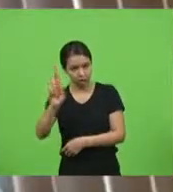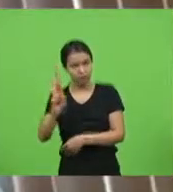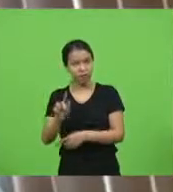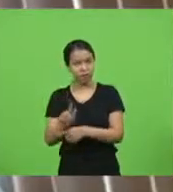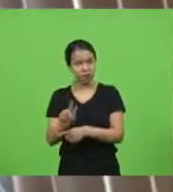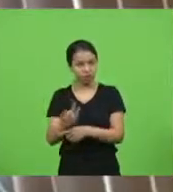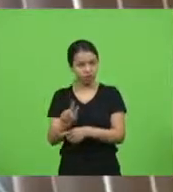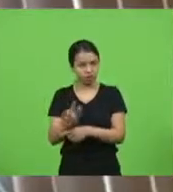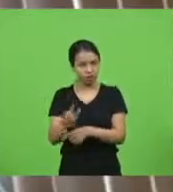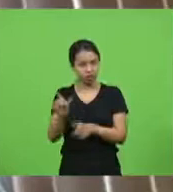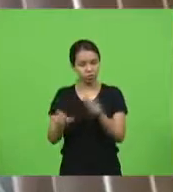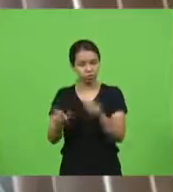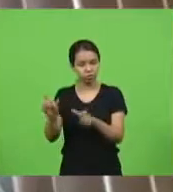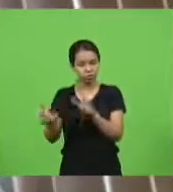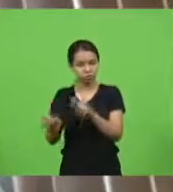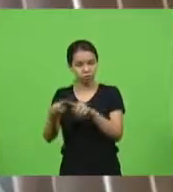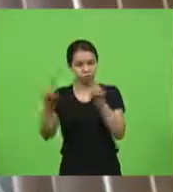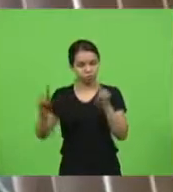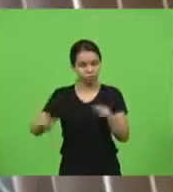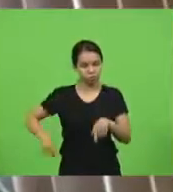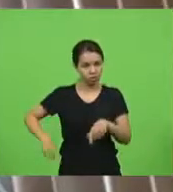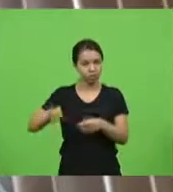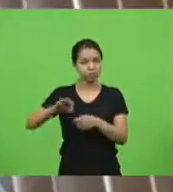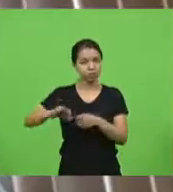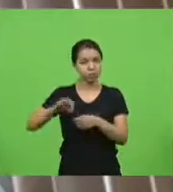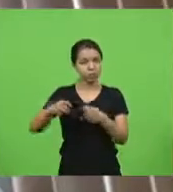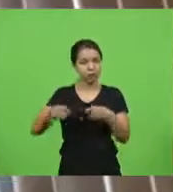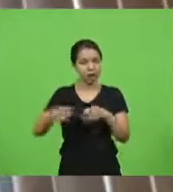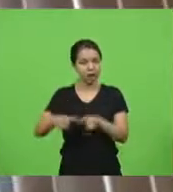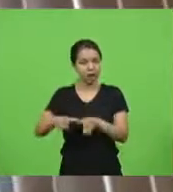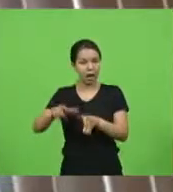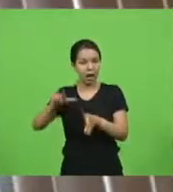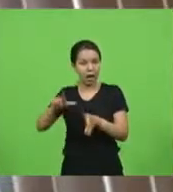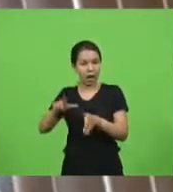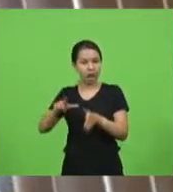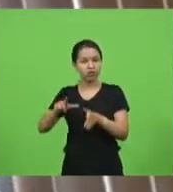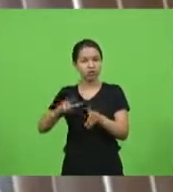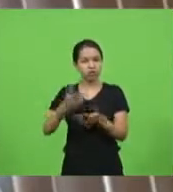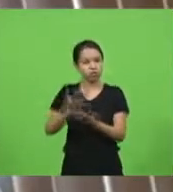instituição fazer um estudo criterioso antes da tomada de decisão.